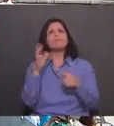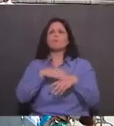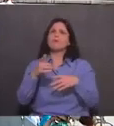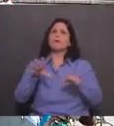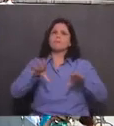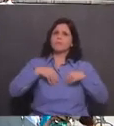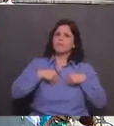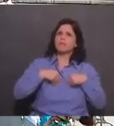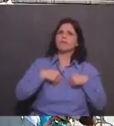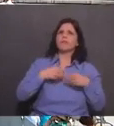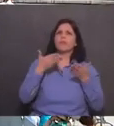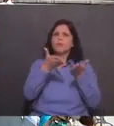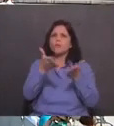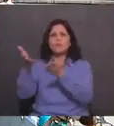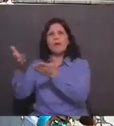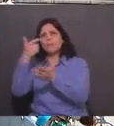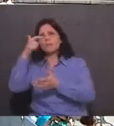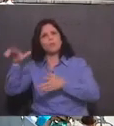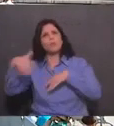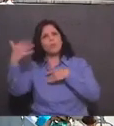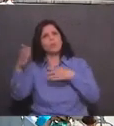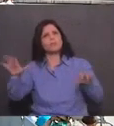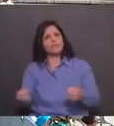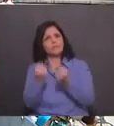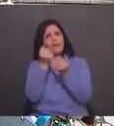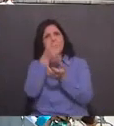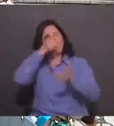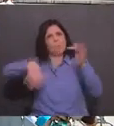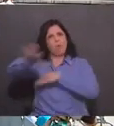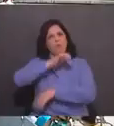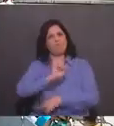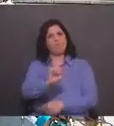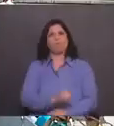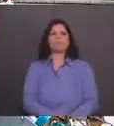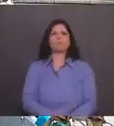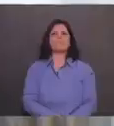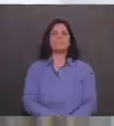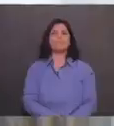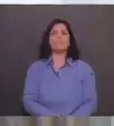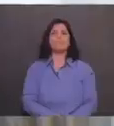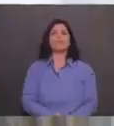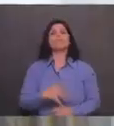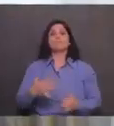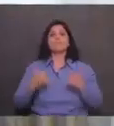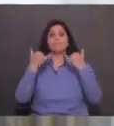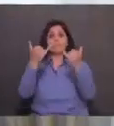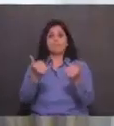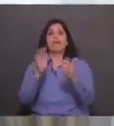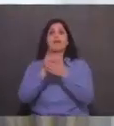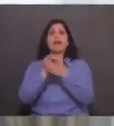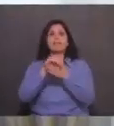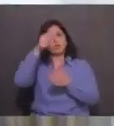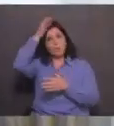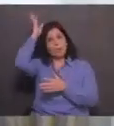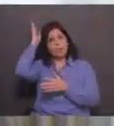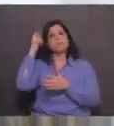contributo em ordem à salvação do seu povo. Logo a seguir ouvimos a Epístola aos Romanos, que nos